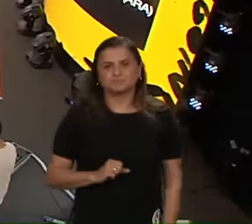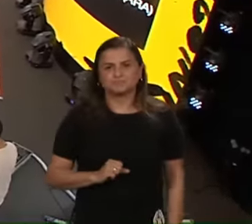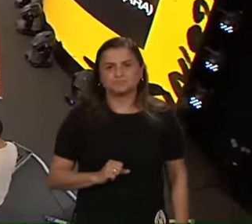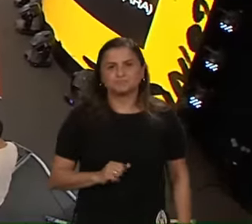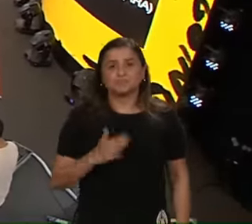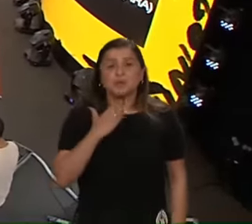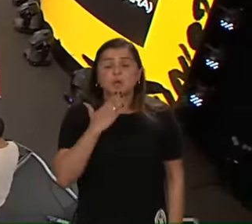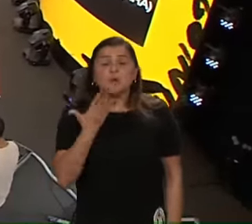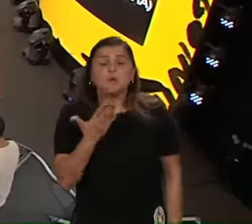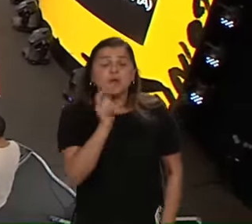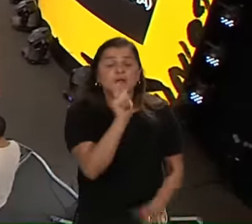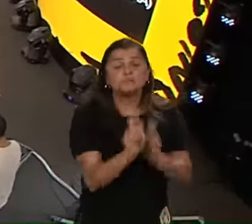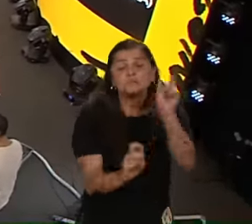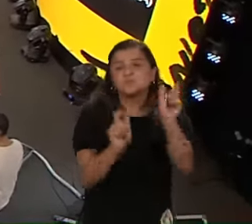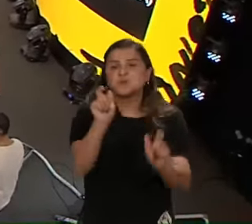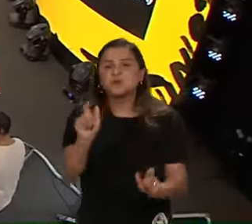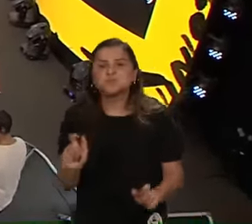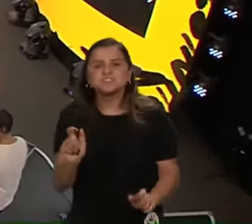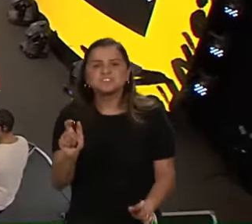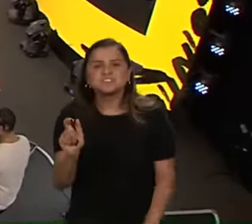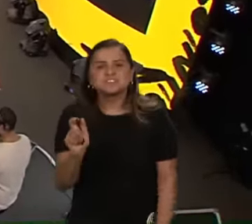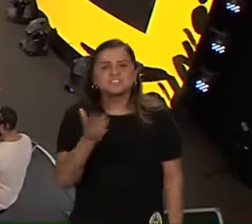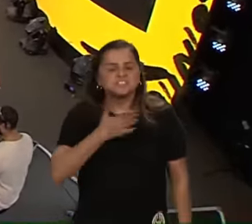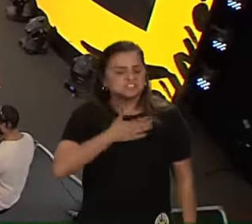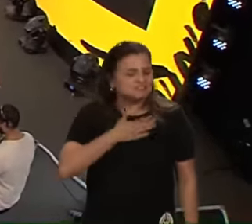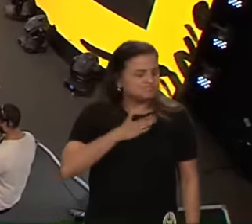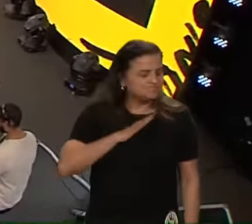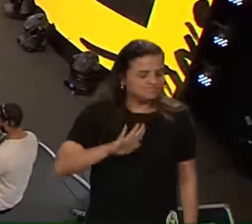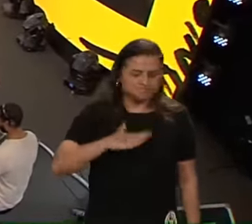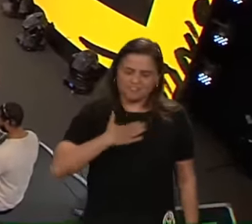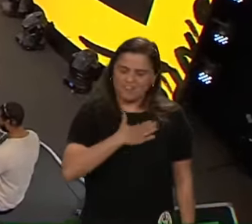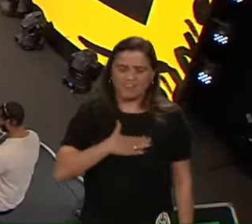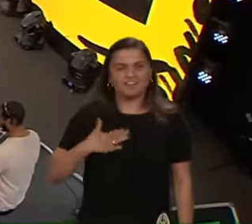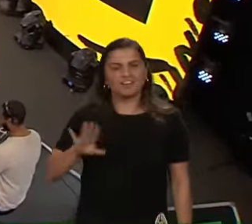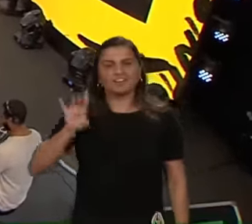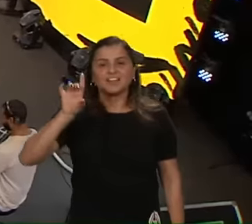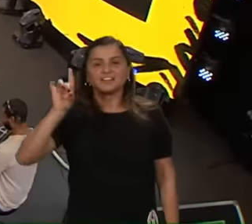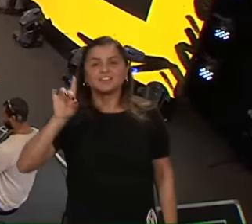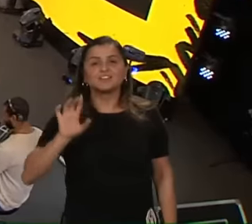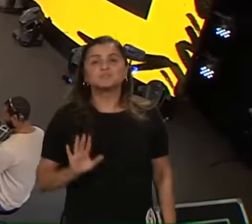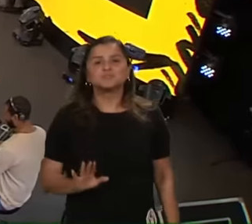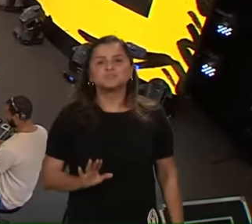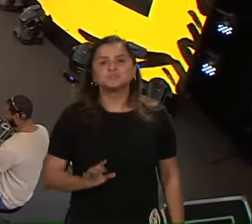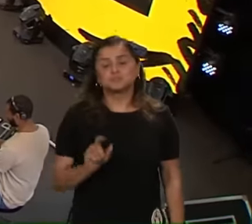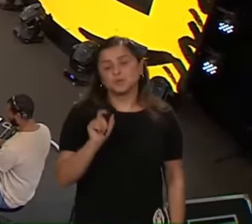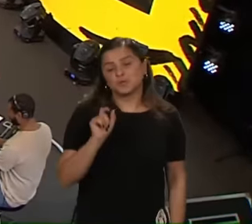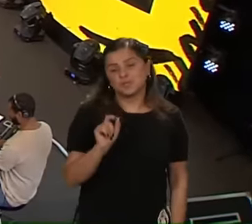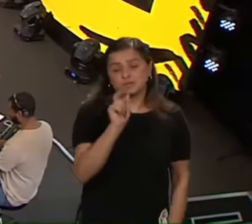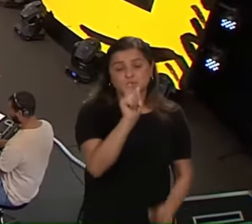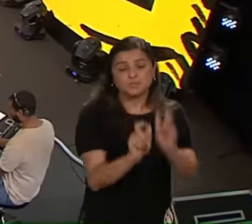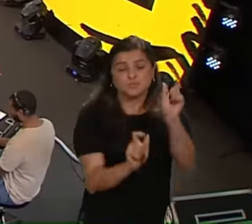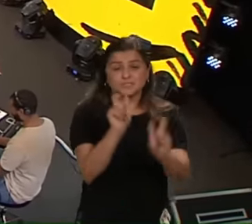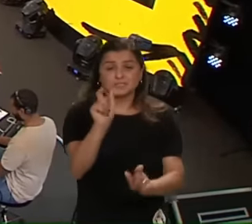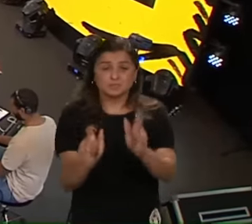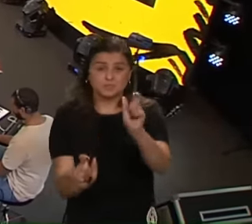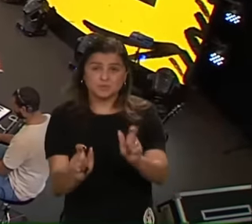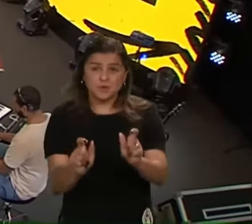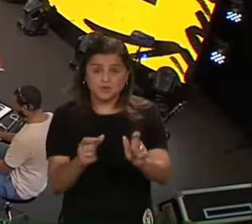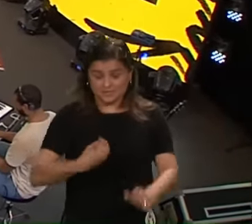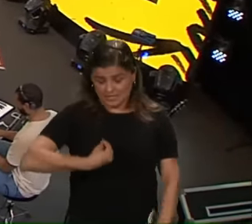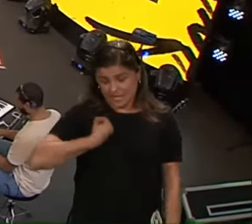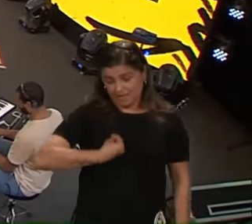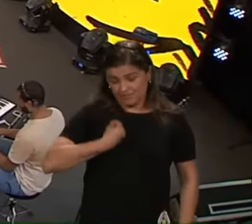Quais são as pessoas que não agradam a Deus? É aquelas que vivem só para